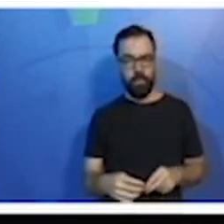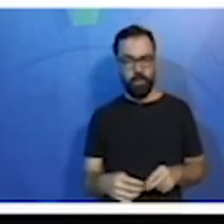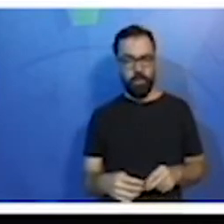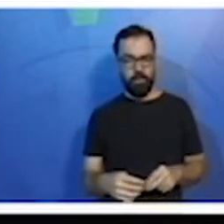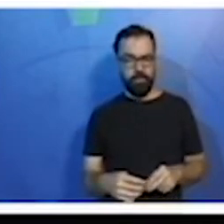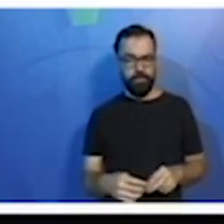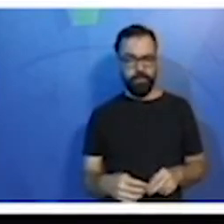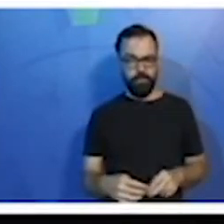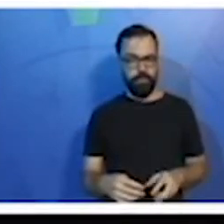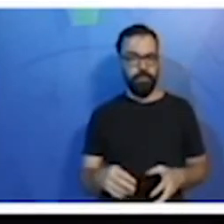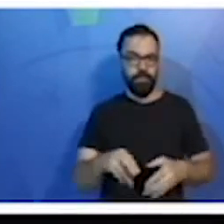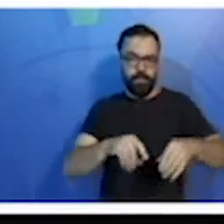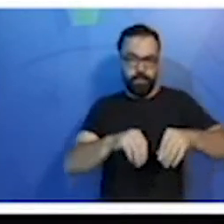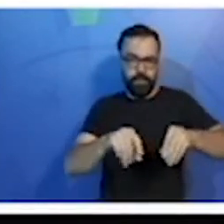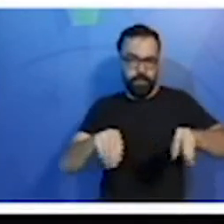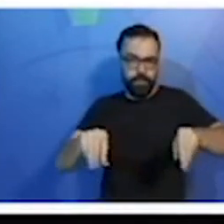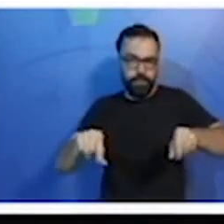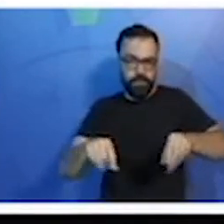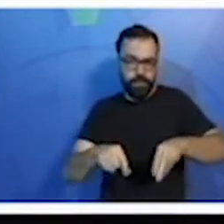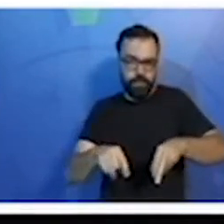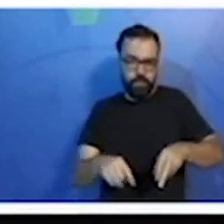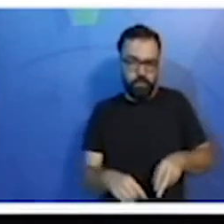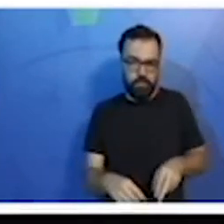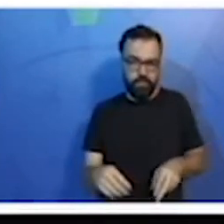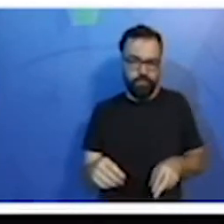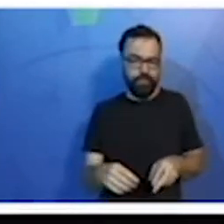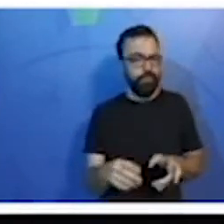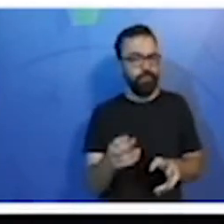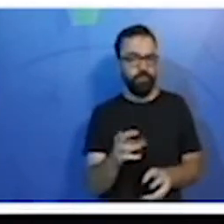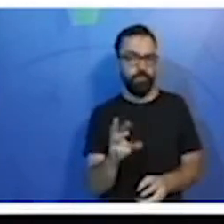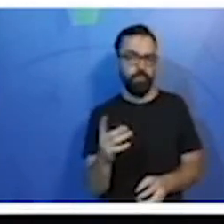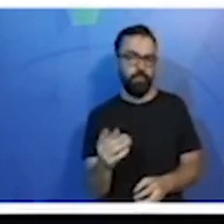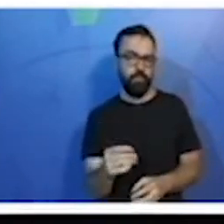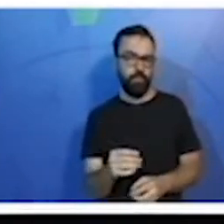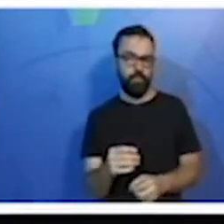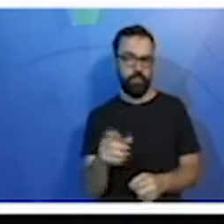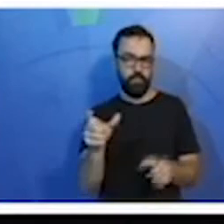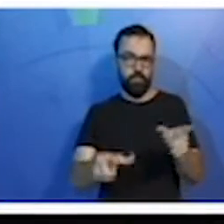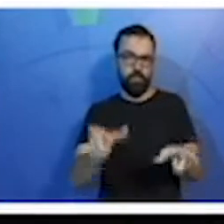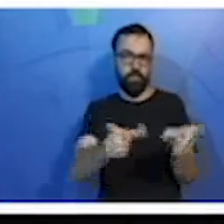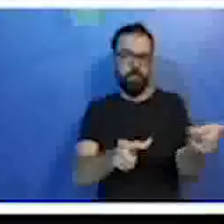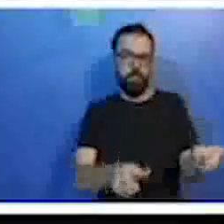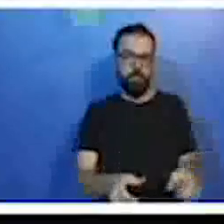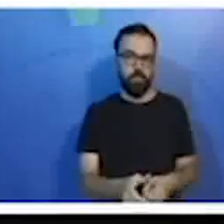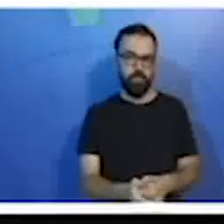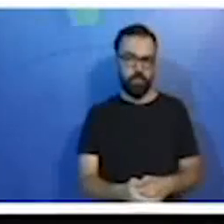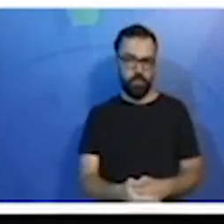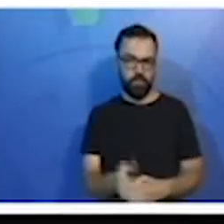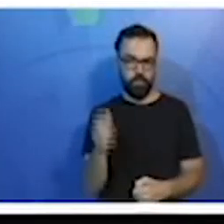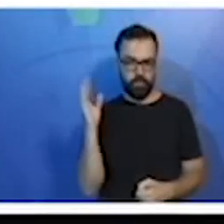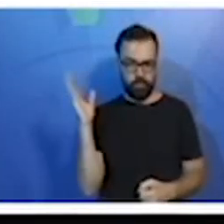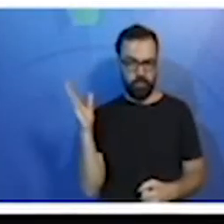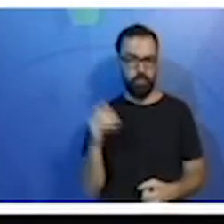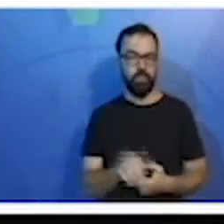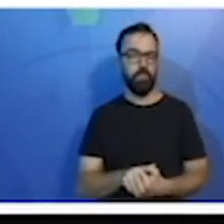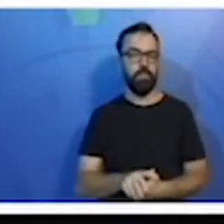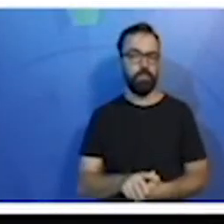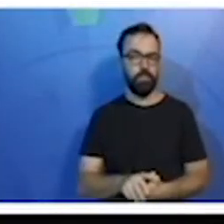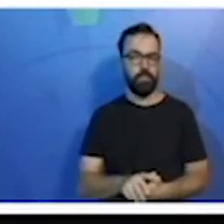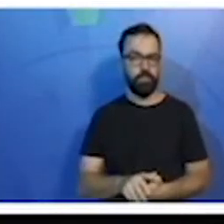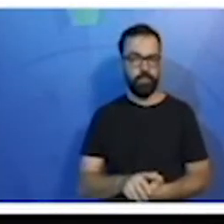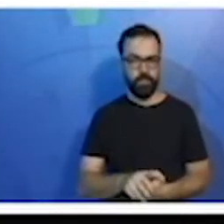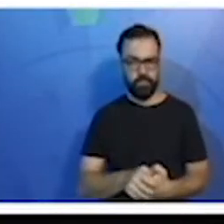modalidades em pistas de terra com vários competidores e muitas voltas por prova e nós temos o Freestyle